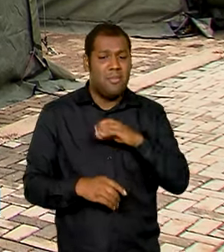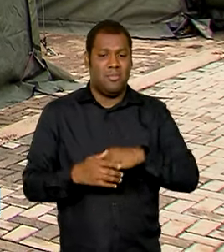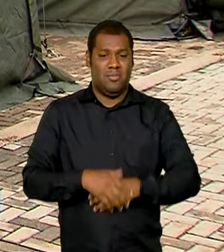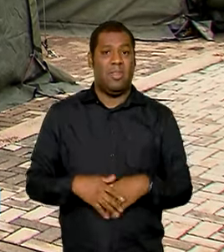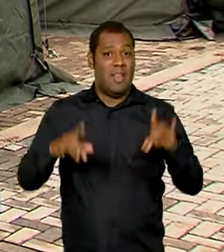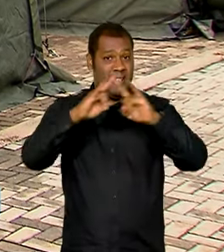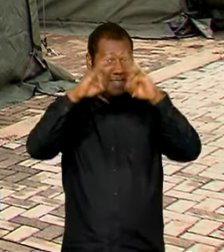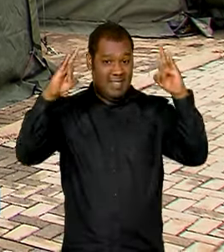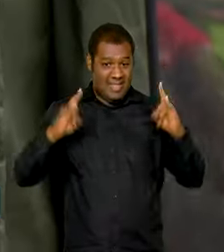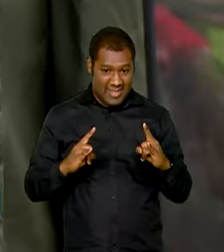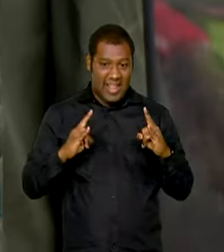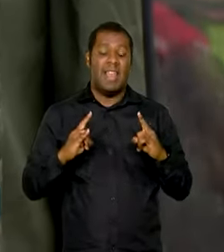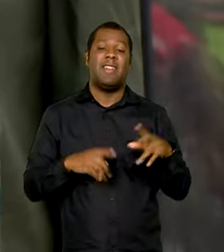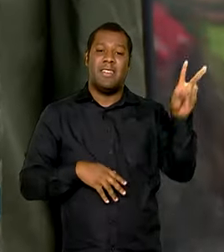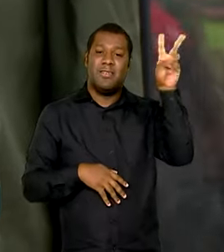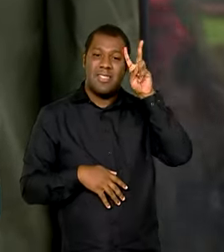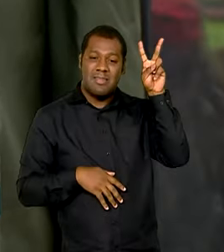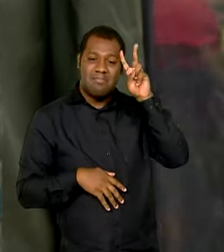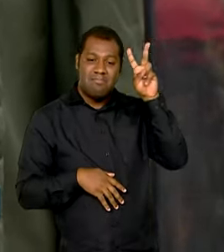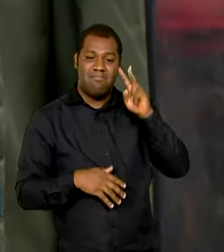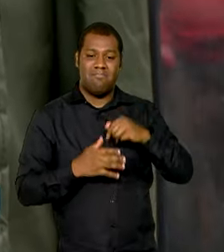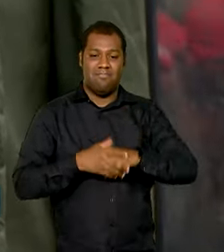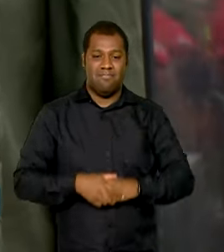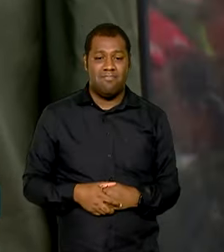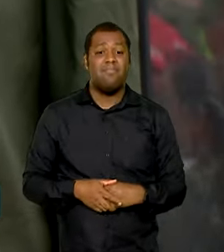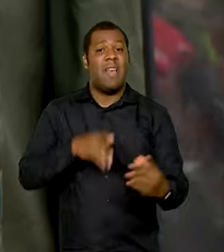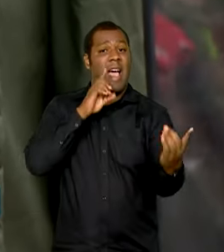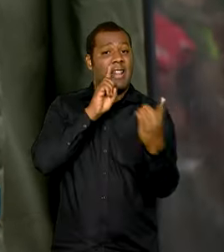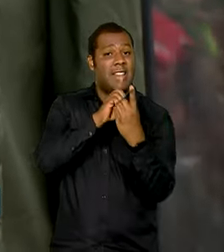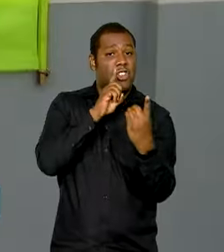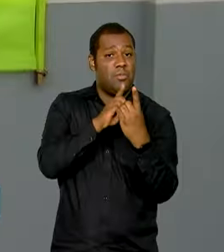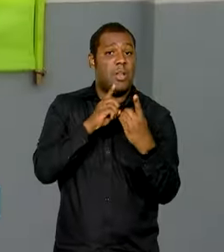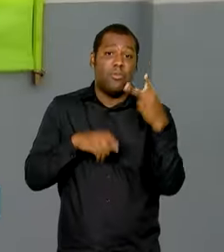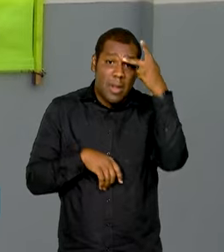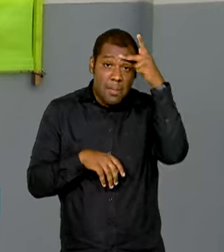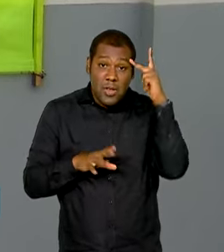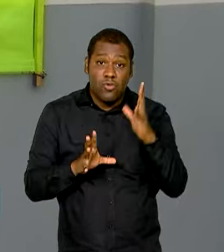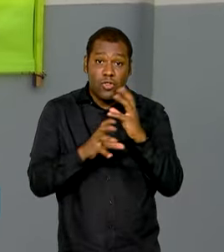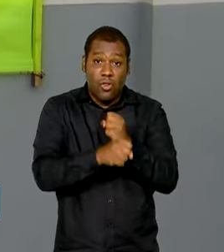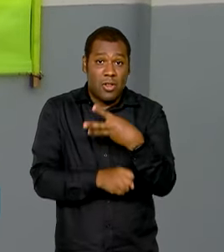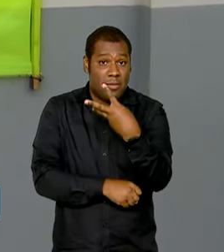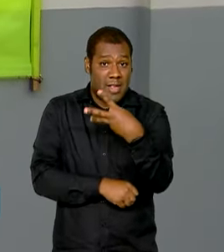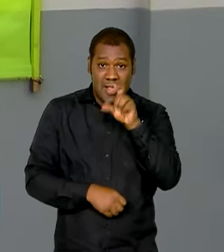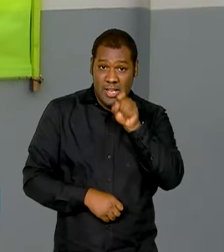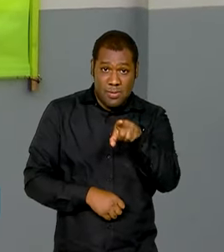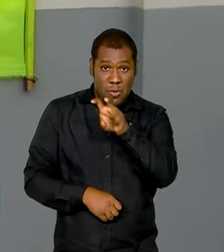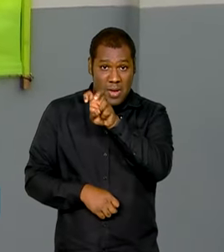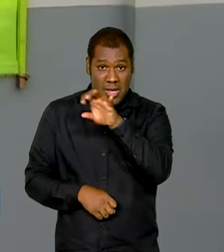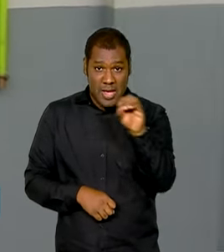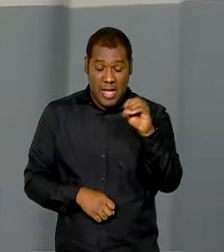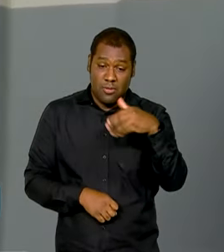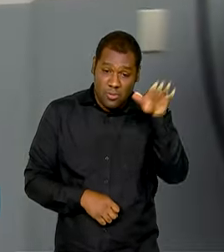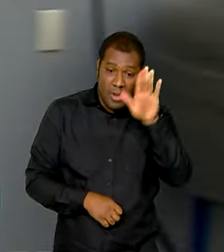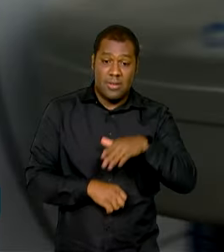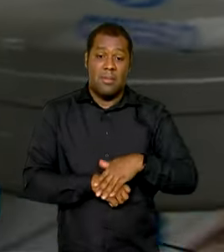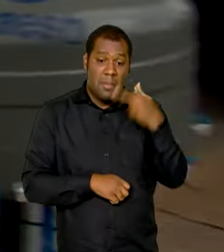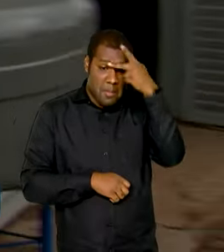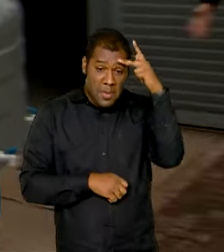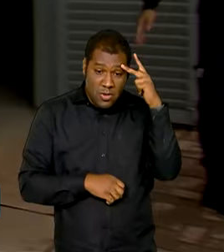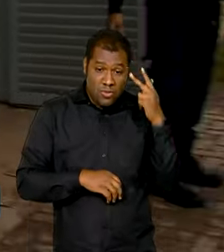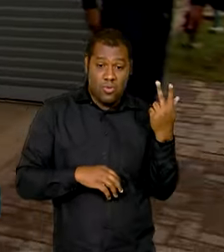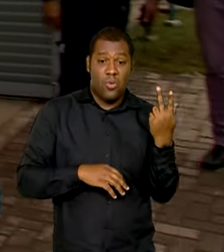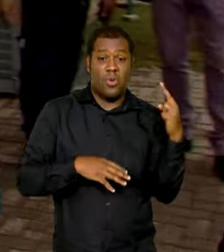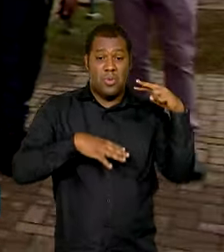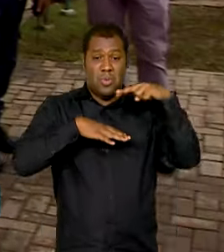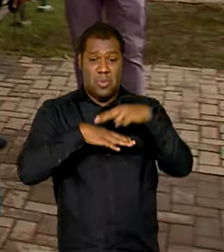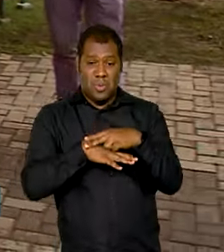foram levantadas na segunda-feira, foram feitos mais de 3.500 atendimentos, sendo que 19 pacientes em